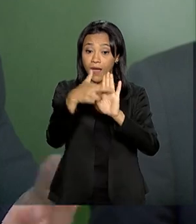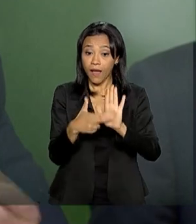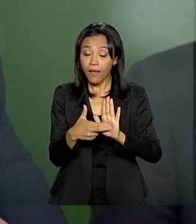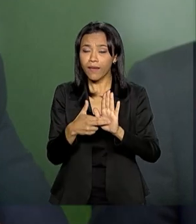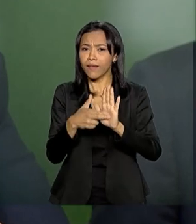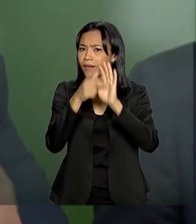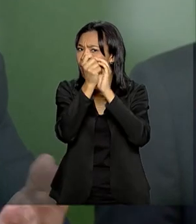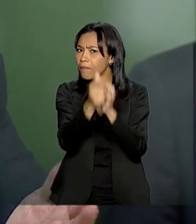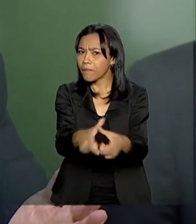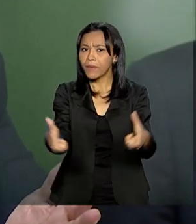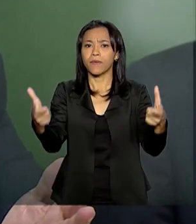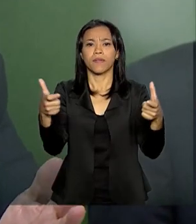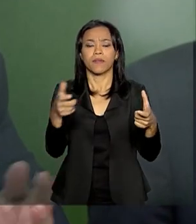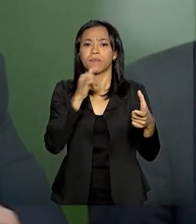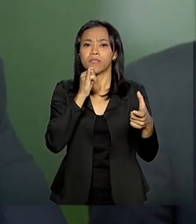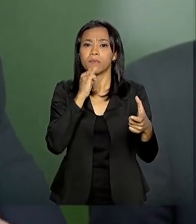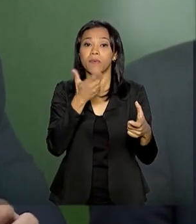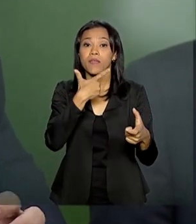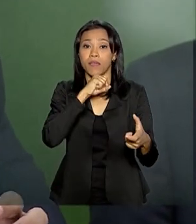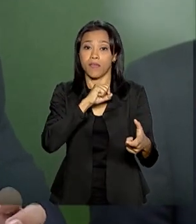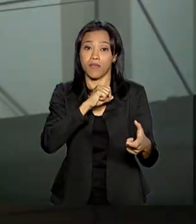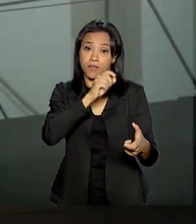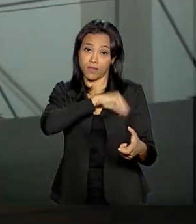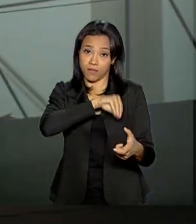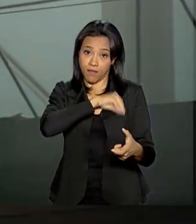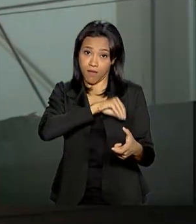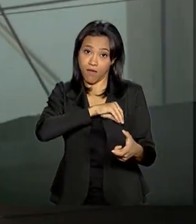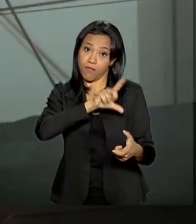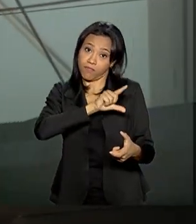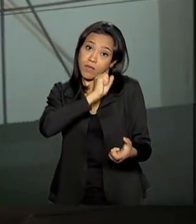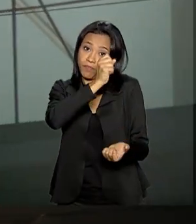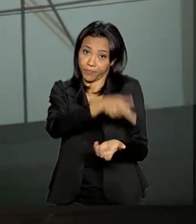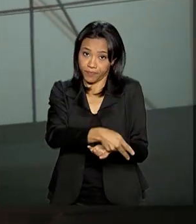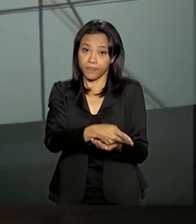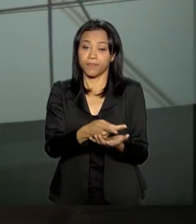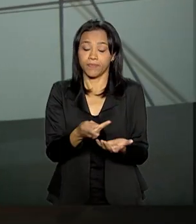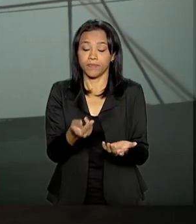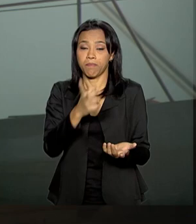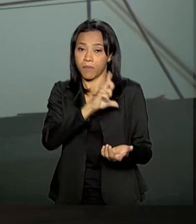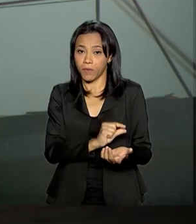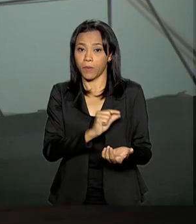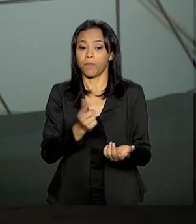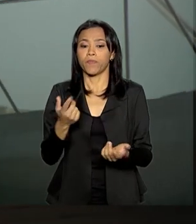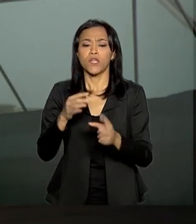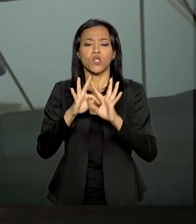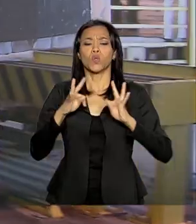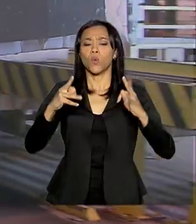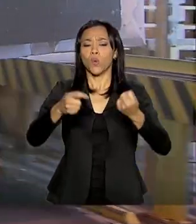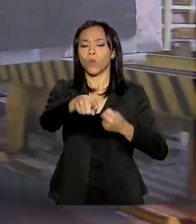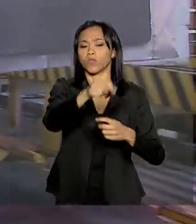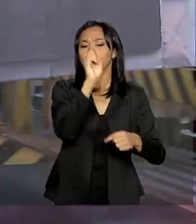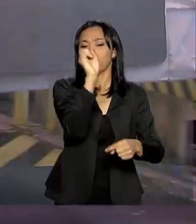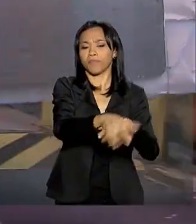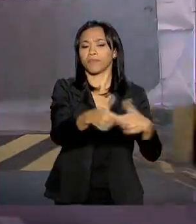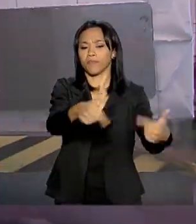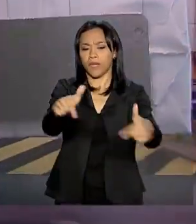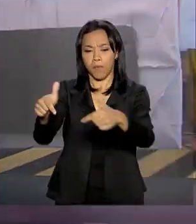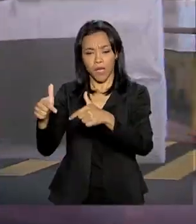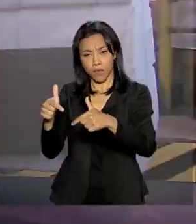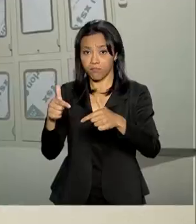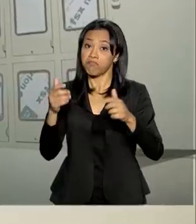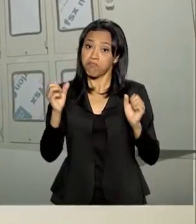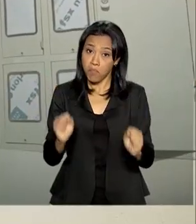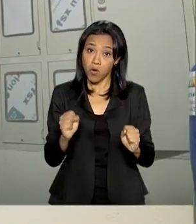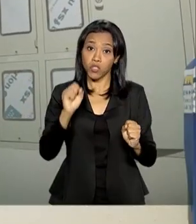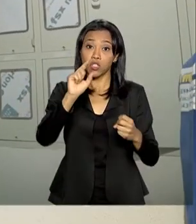brasileiros, aqueles de mais baixa renda, se aposentam. É importante lembrar que todos que estão no mercado de trabalho vão poder optar